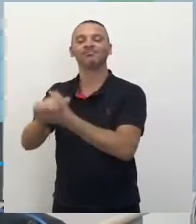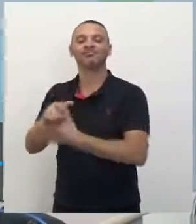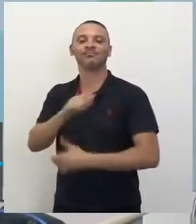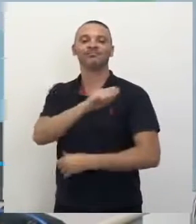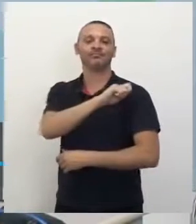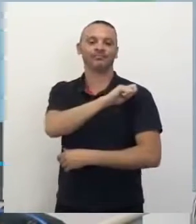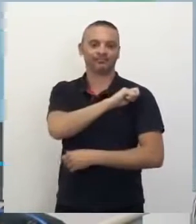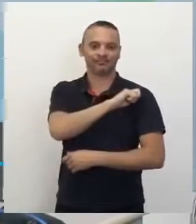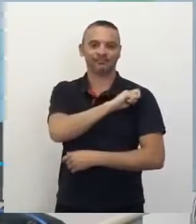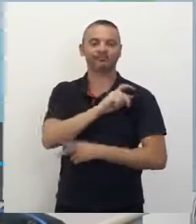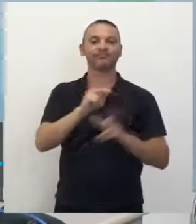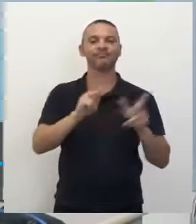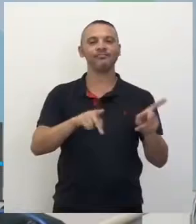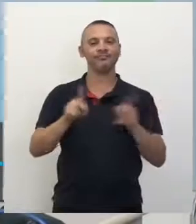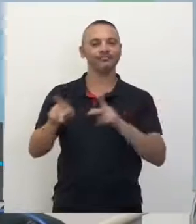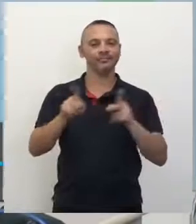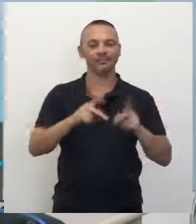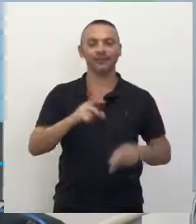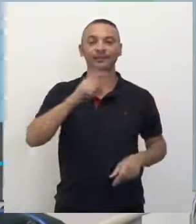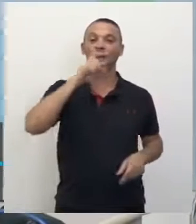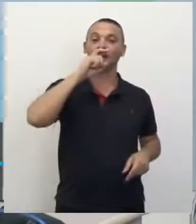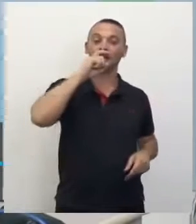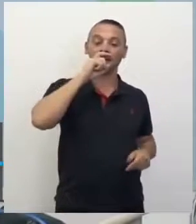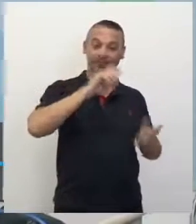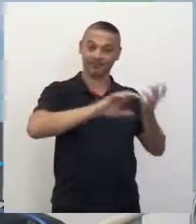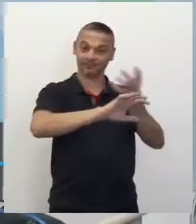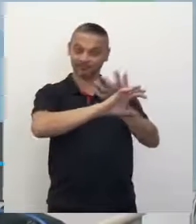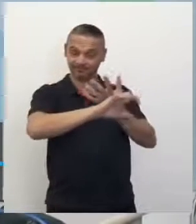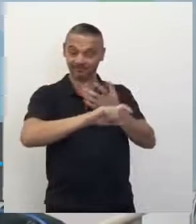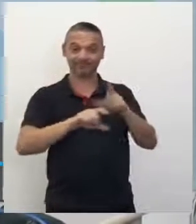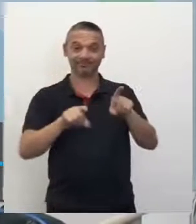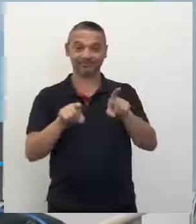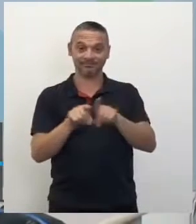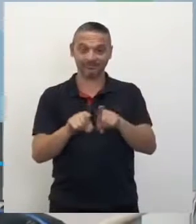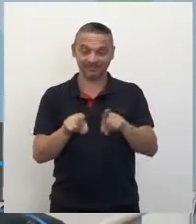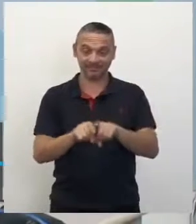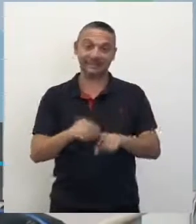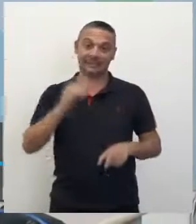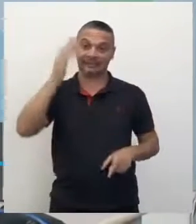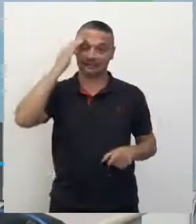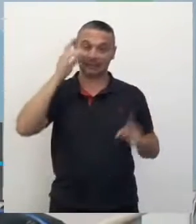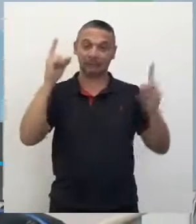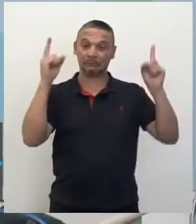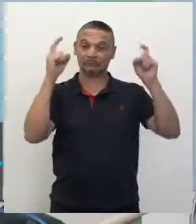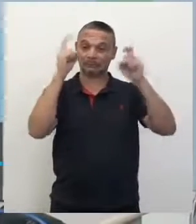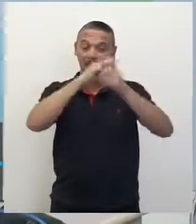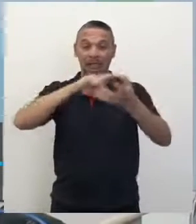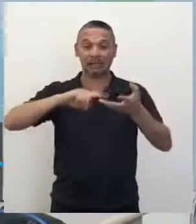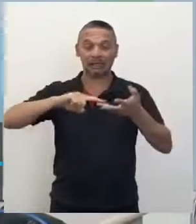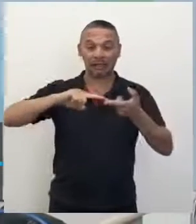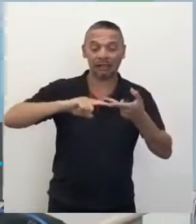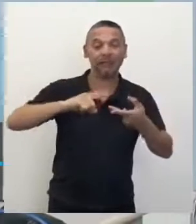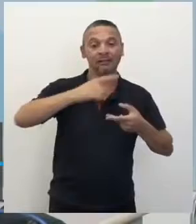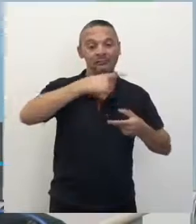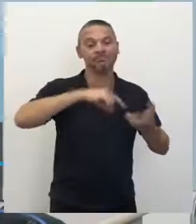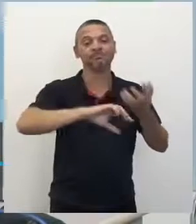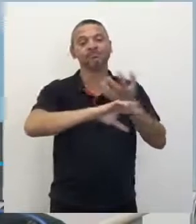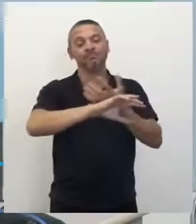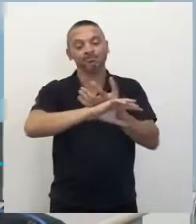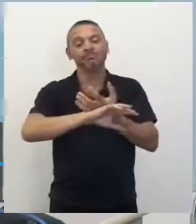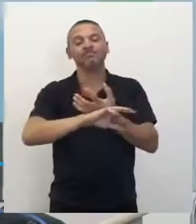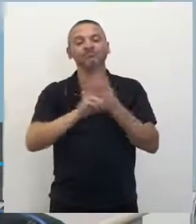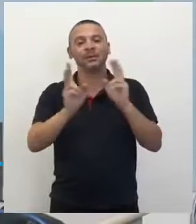alunos e os professores, os pais que estão aí, ainda diante de todas essas dificuldades que a gente tem e